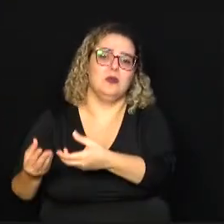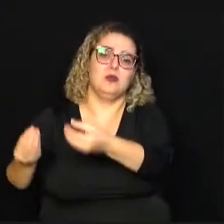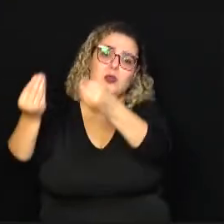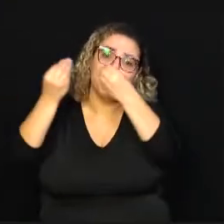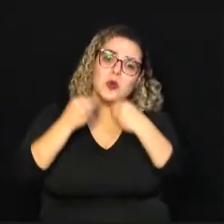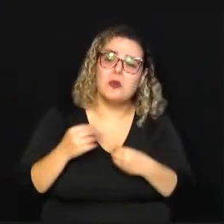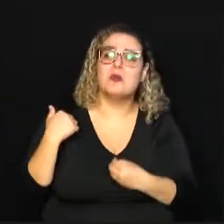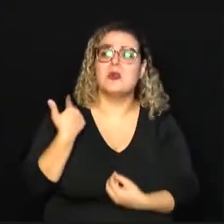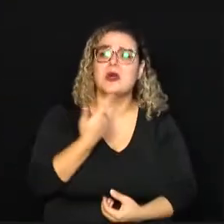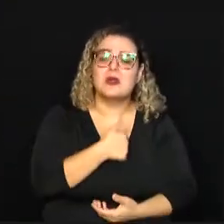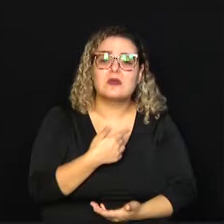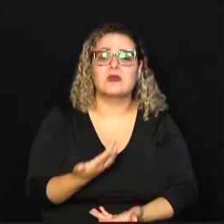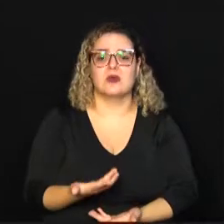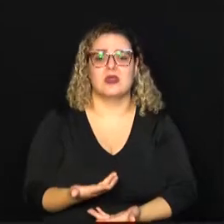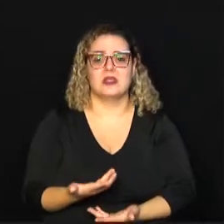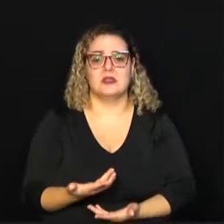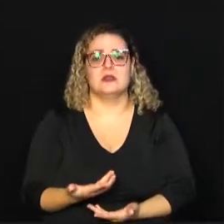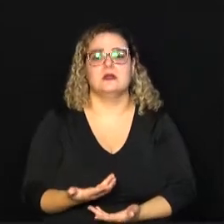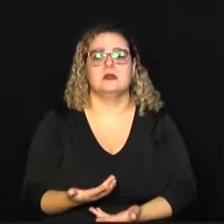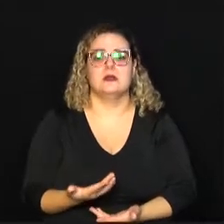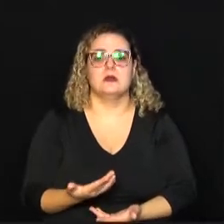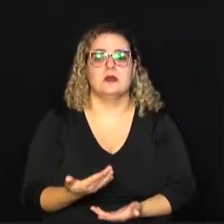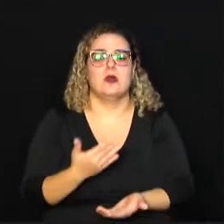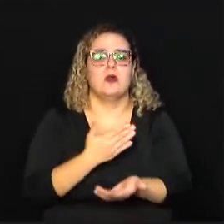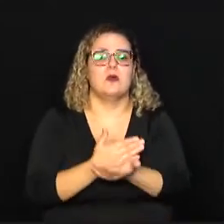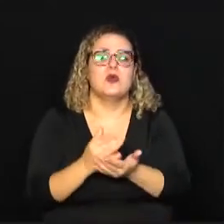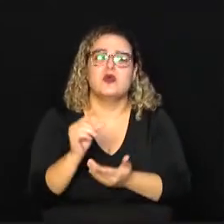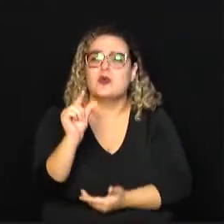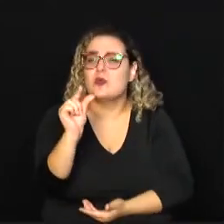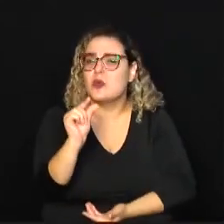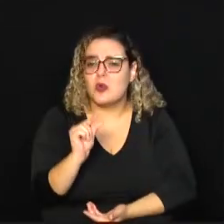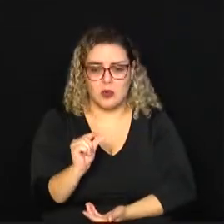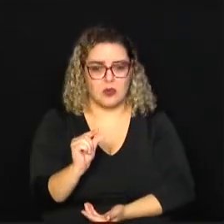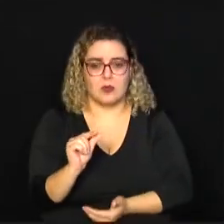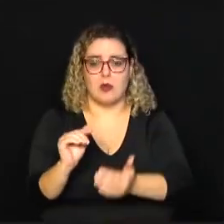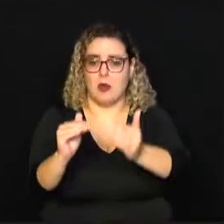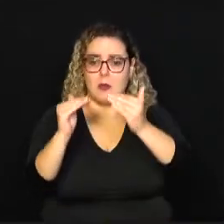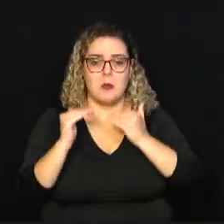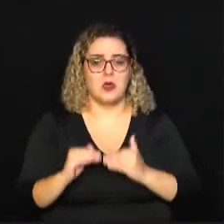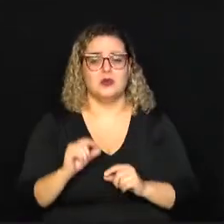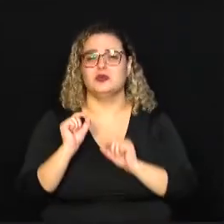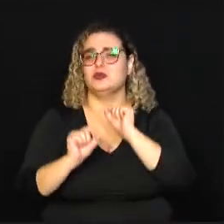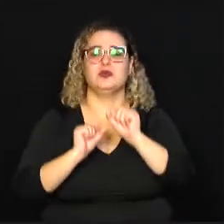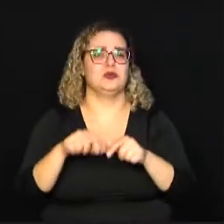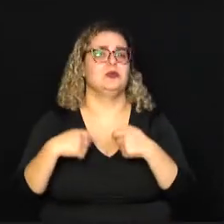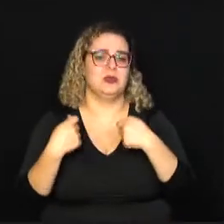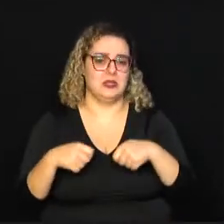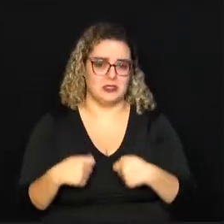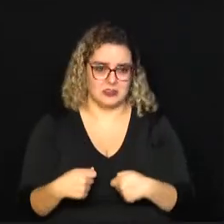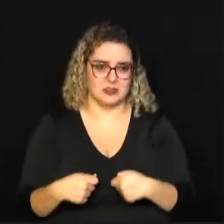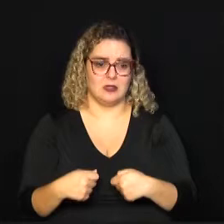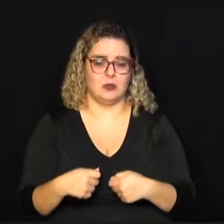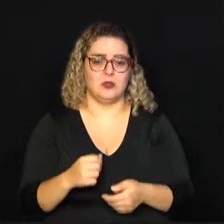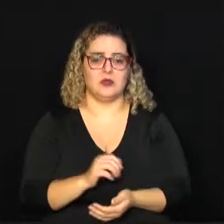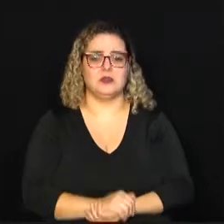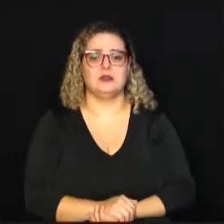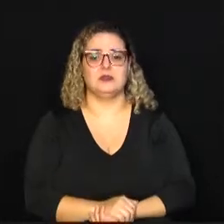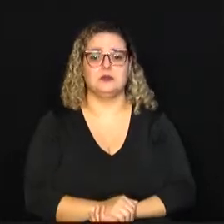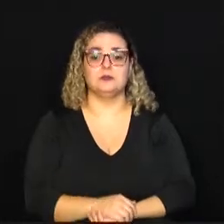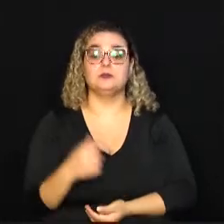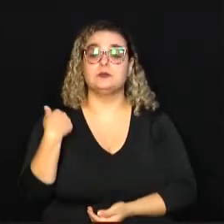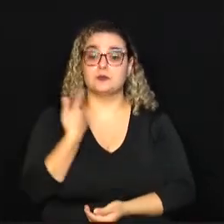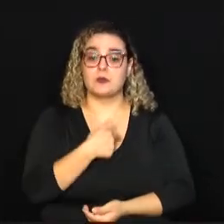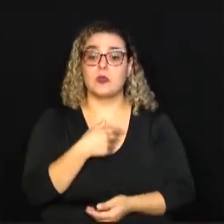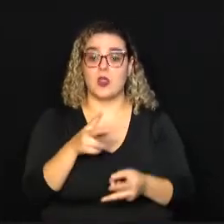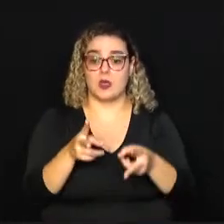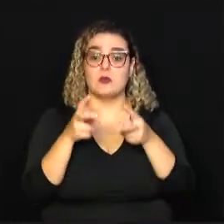ativo para nós, e a gente passou a receber a conta-gotas muito abaixo da nossa necessidade, da nossa demanda, né? A gente vê